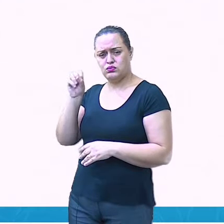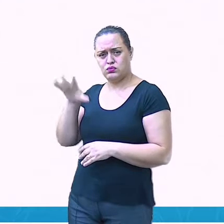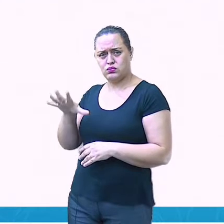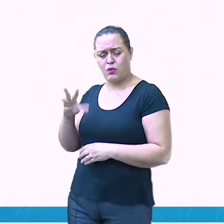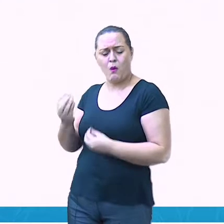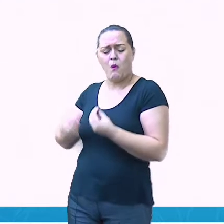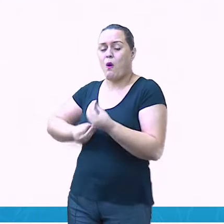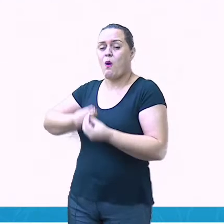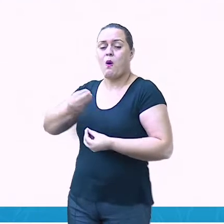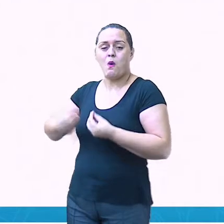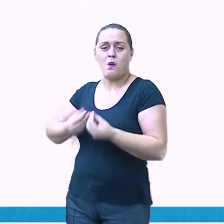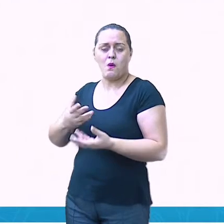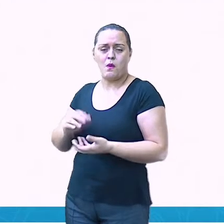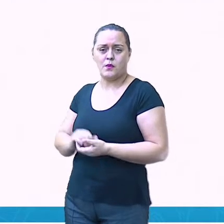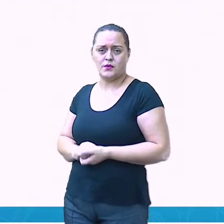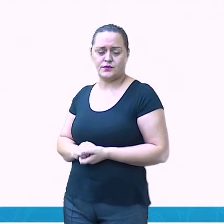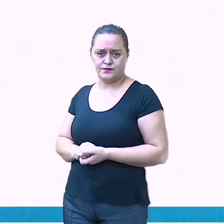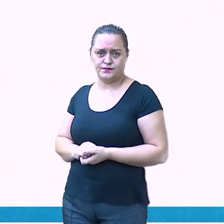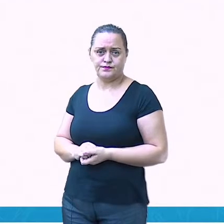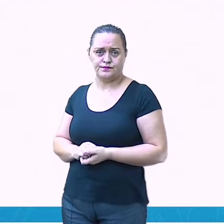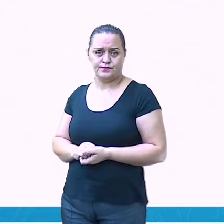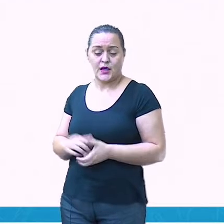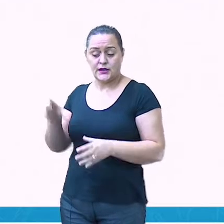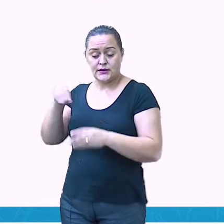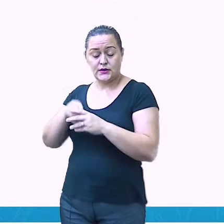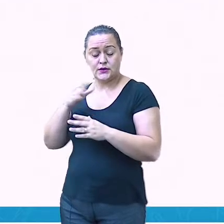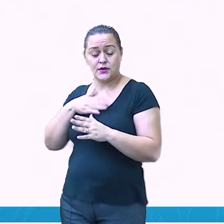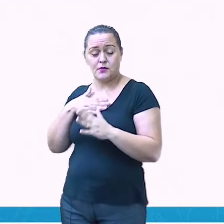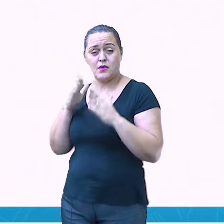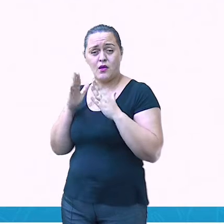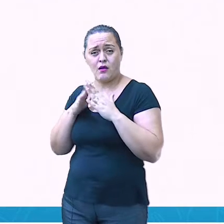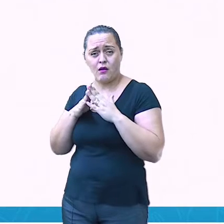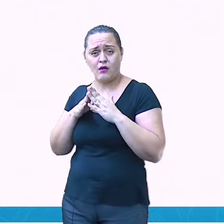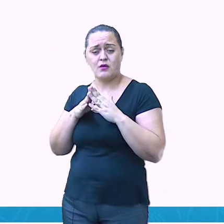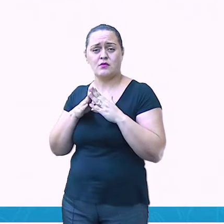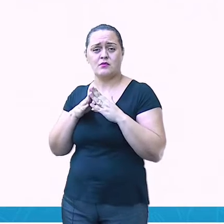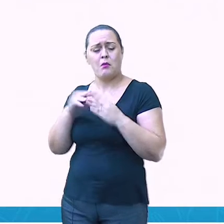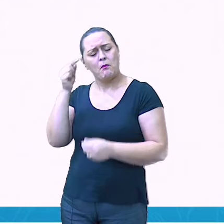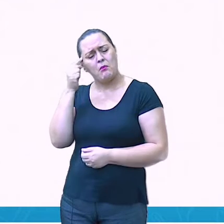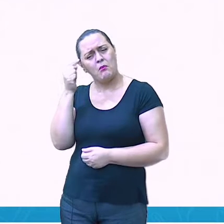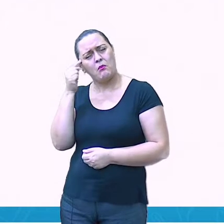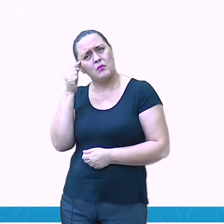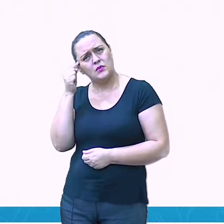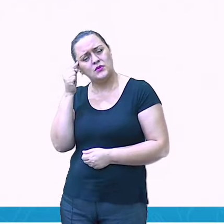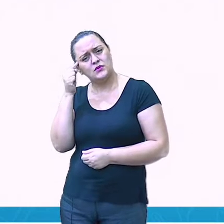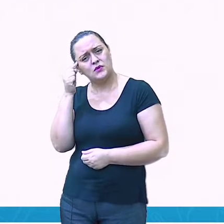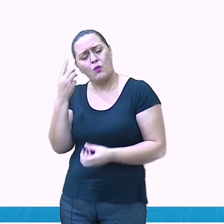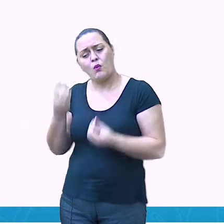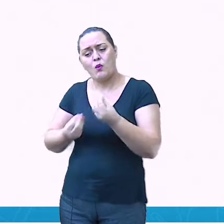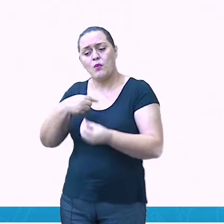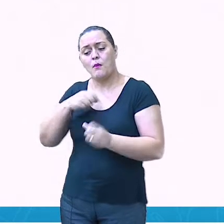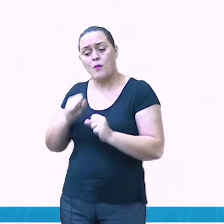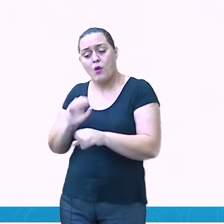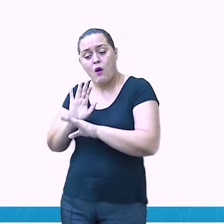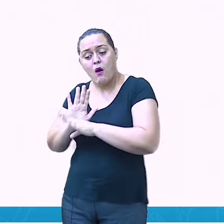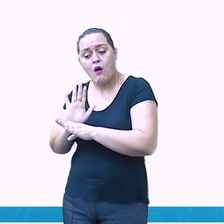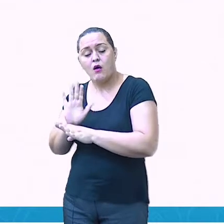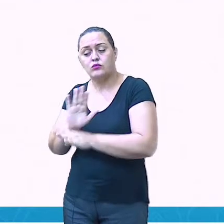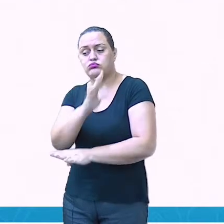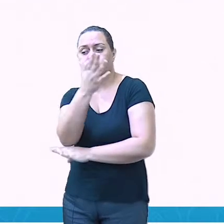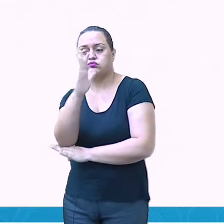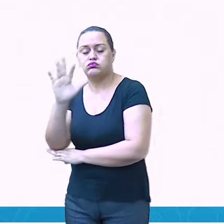descartadas? Como que eu faço com que isso seja, né, totalmente de maneira errada ou